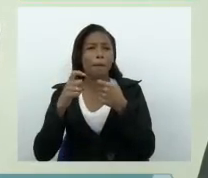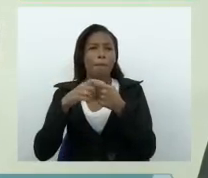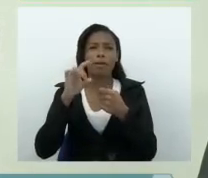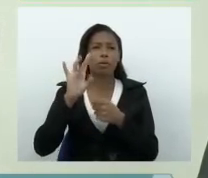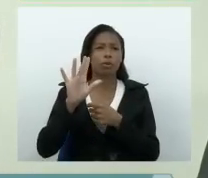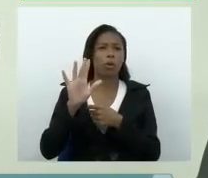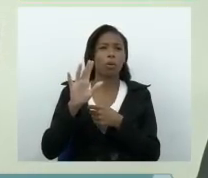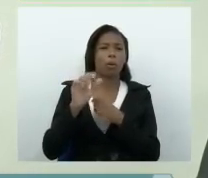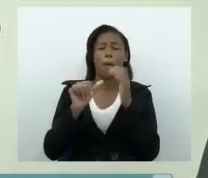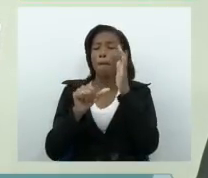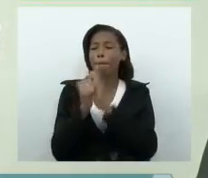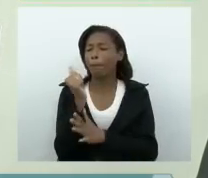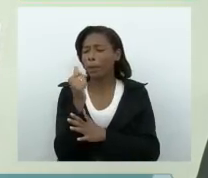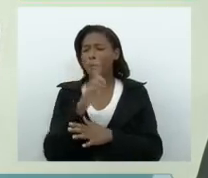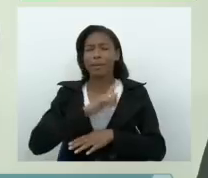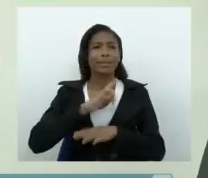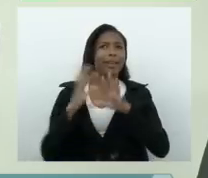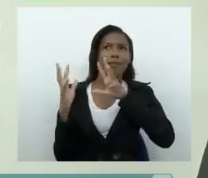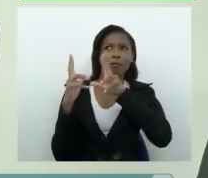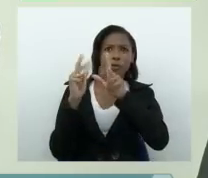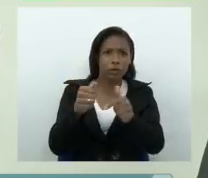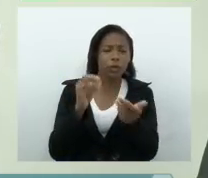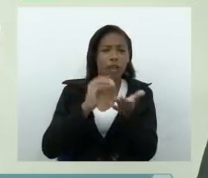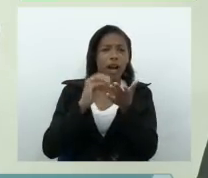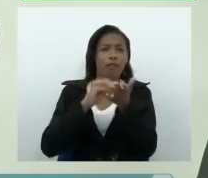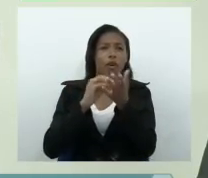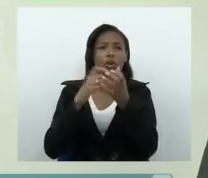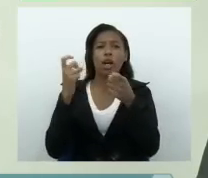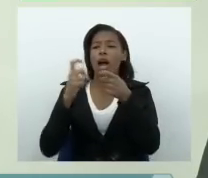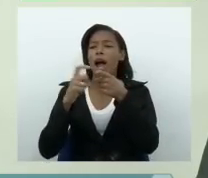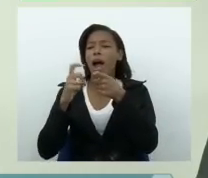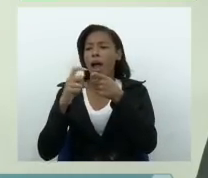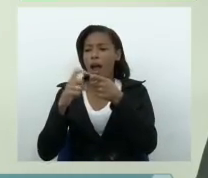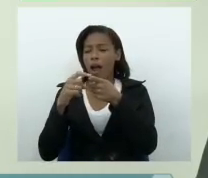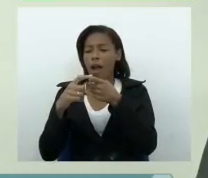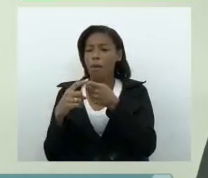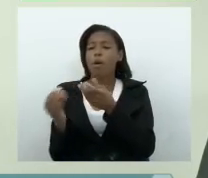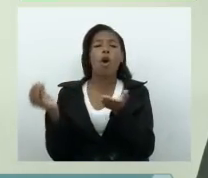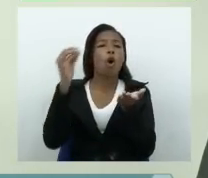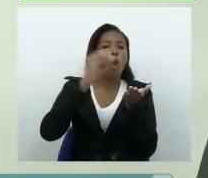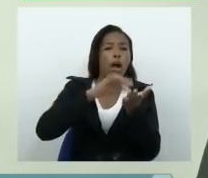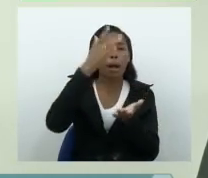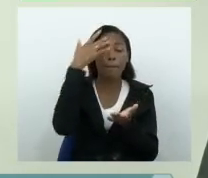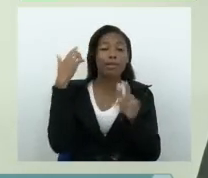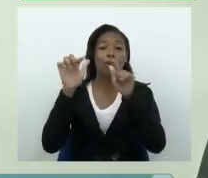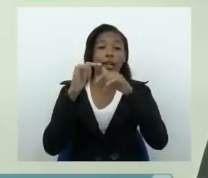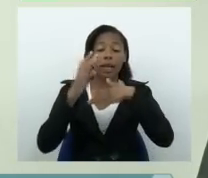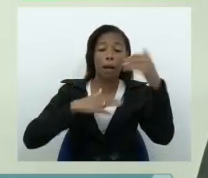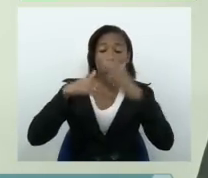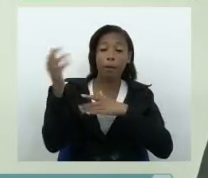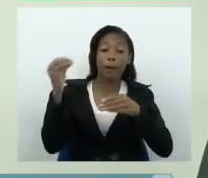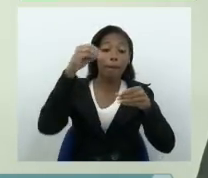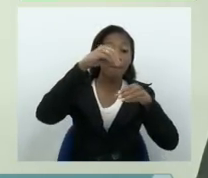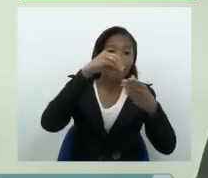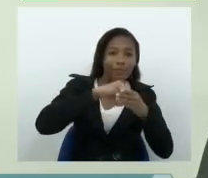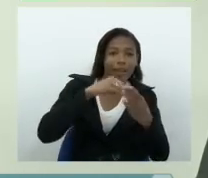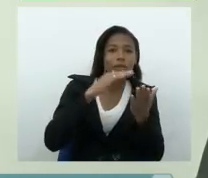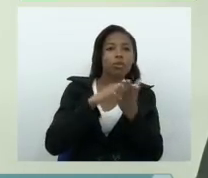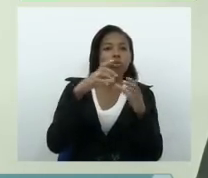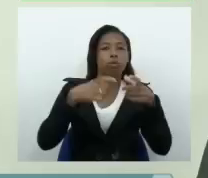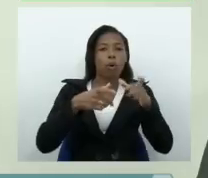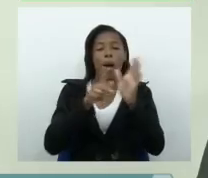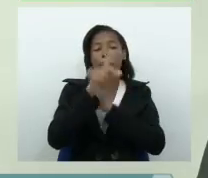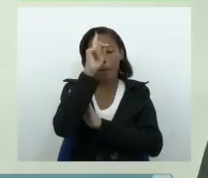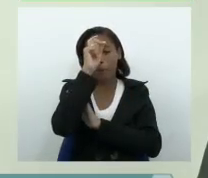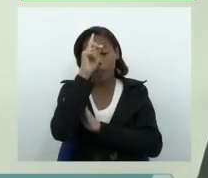O primeiro ponto em tudo, e principalmente na saúde, é devolver os profissionais da saúde para dentro das unidades. Só assim a gente